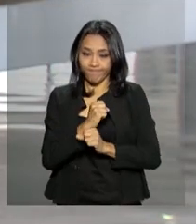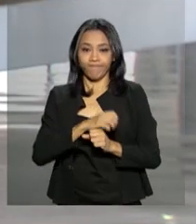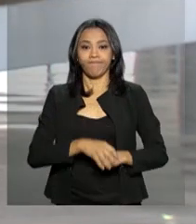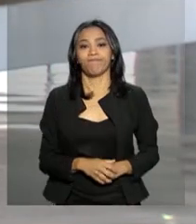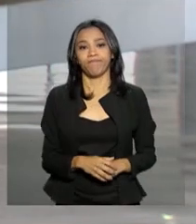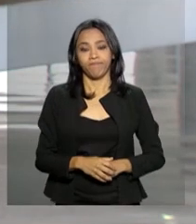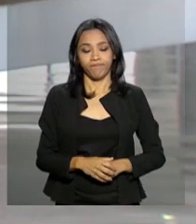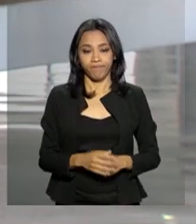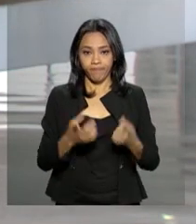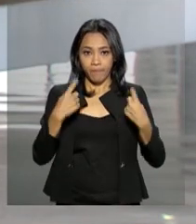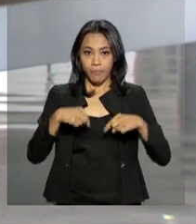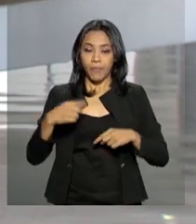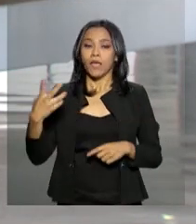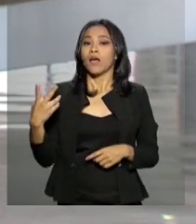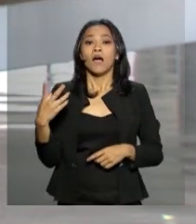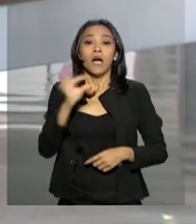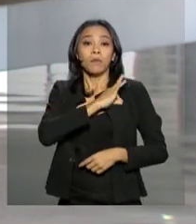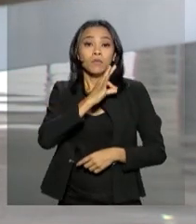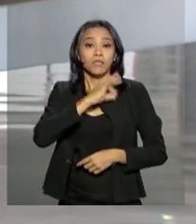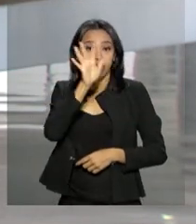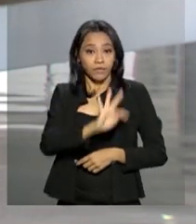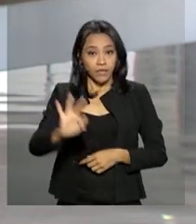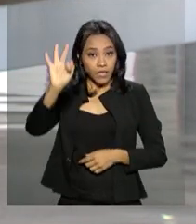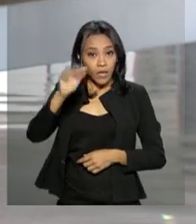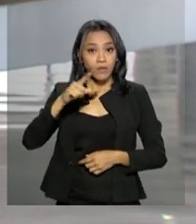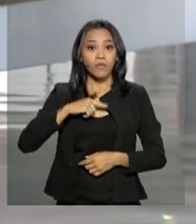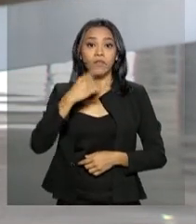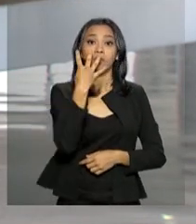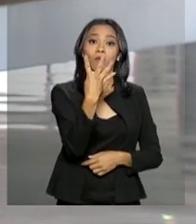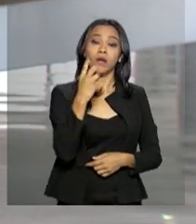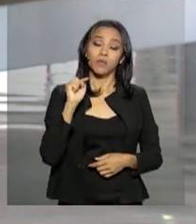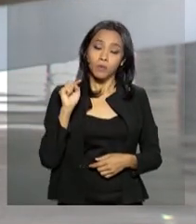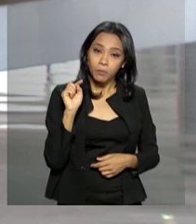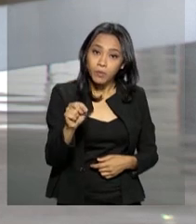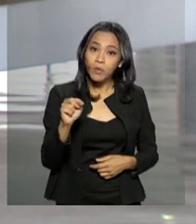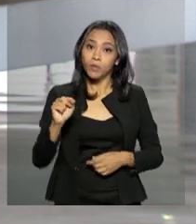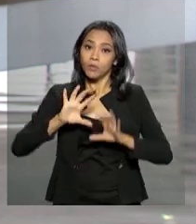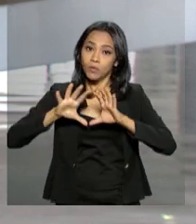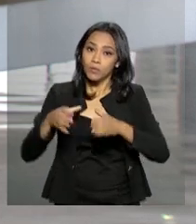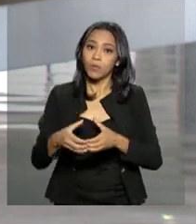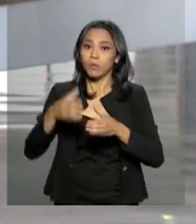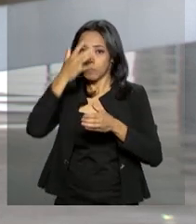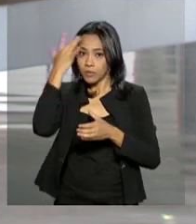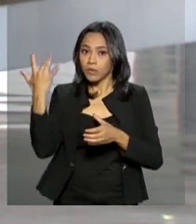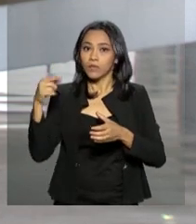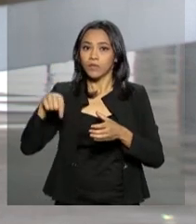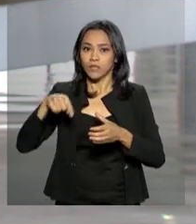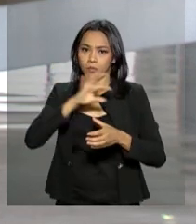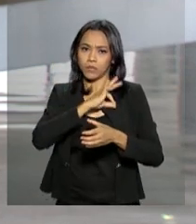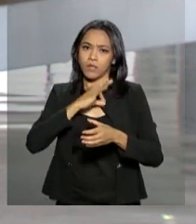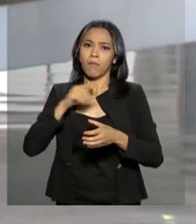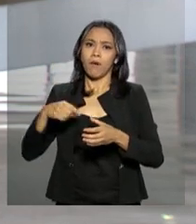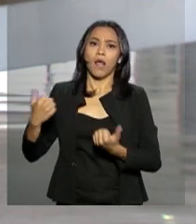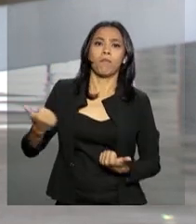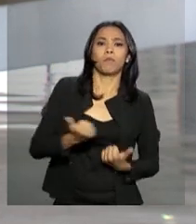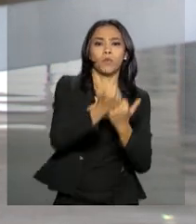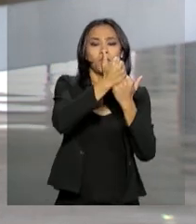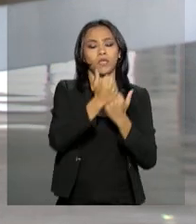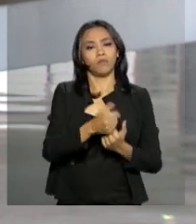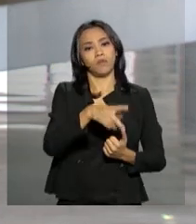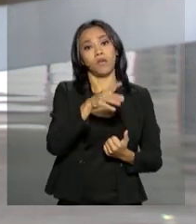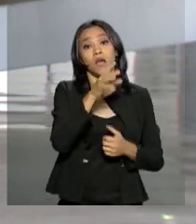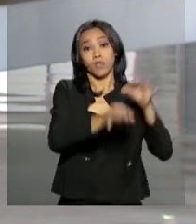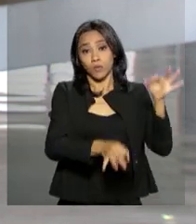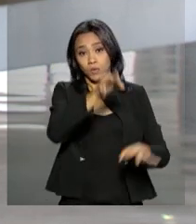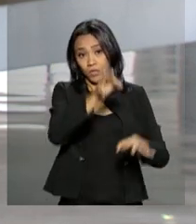ea polícia federal mobilizou quatro mil agentes na operação em apoio à justiça eleitoral